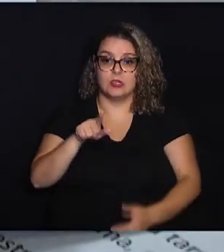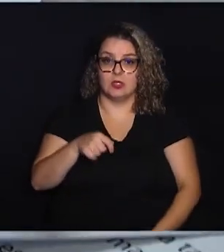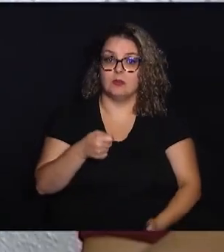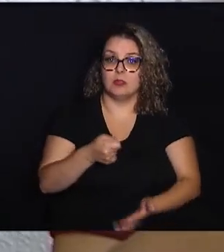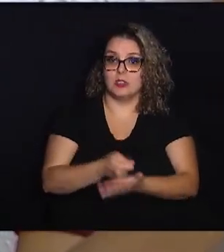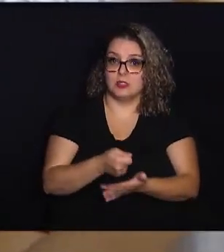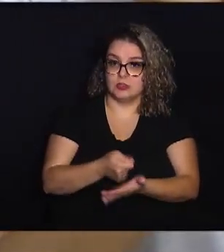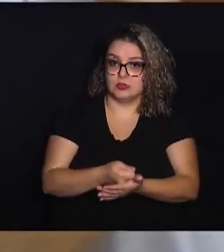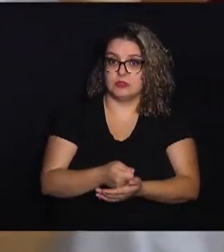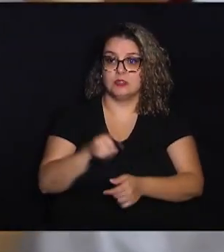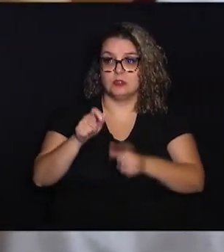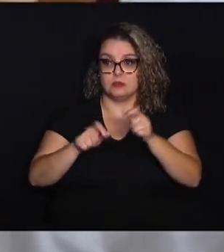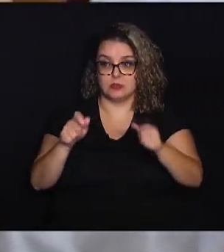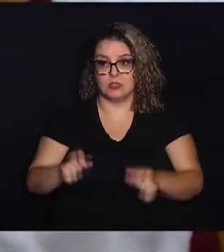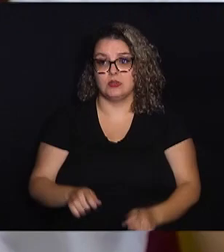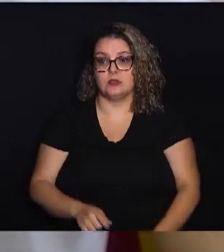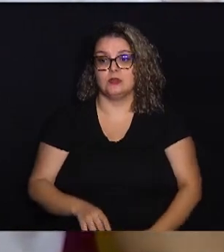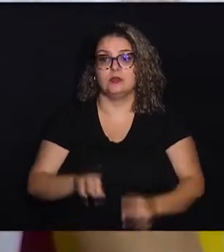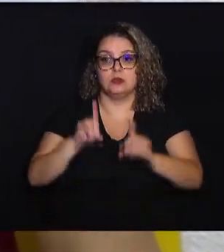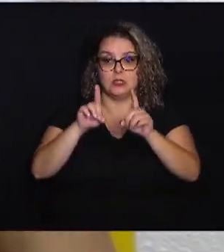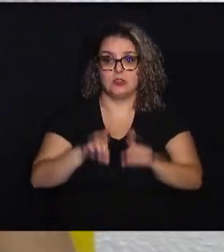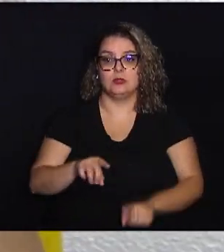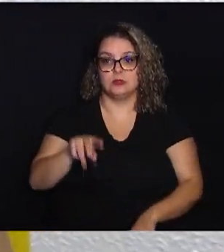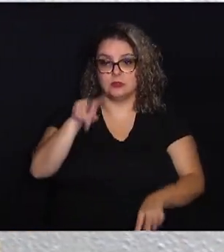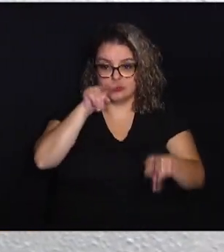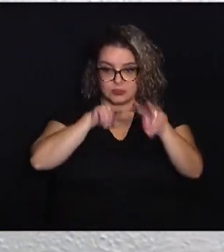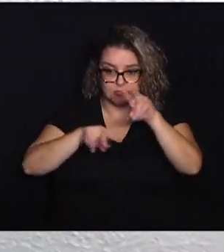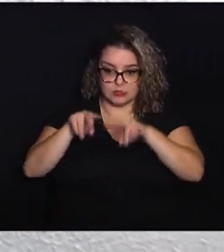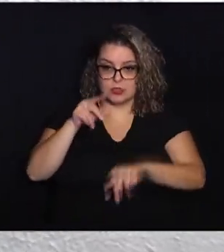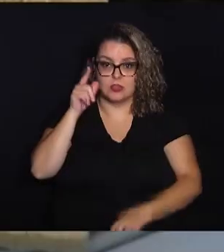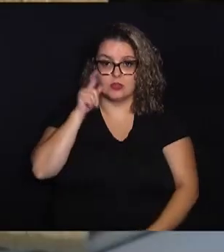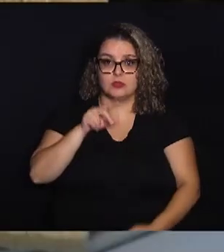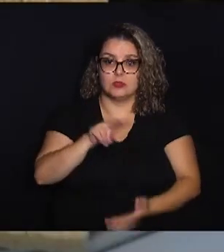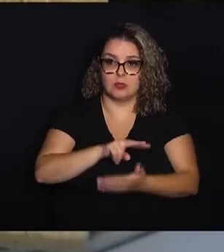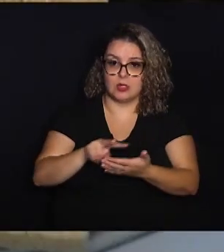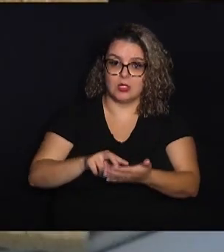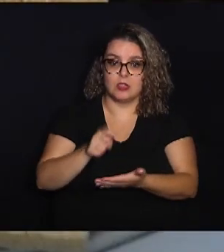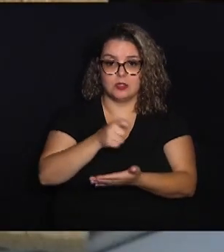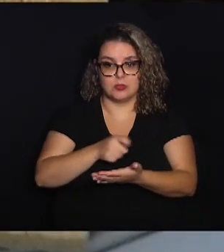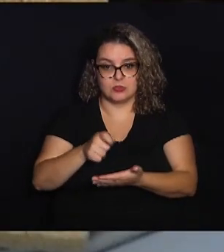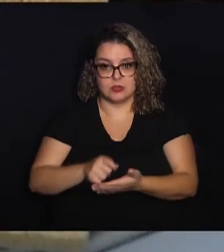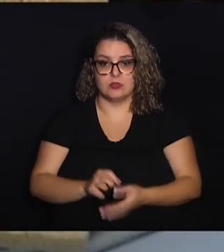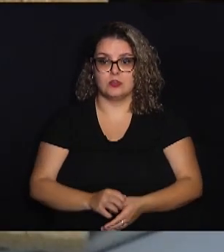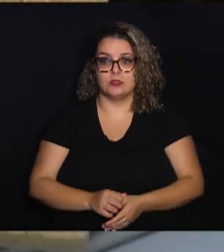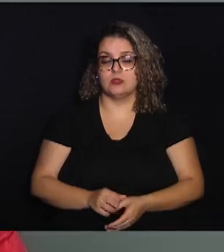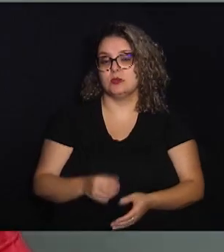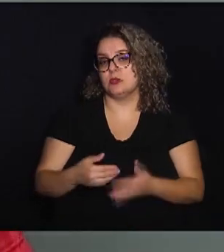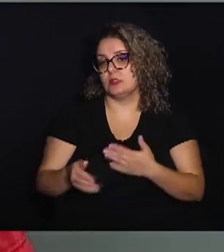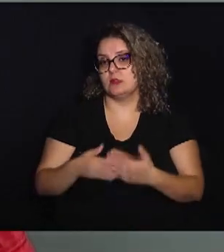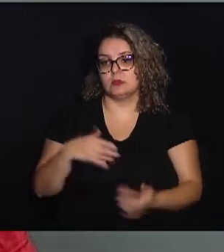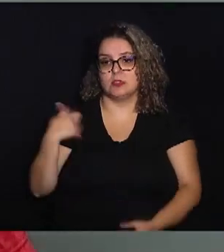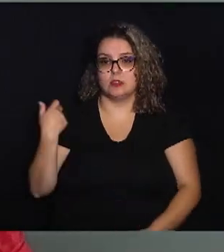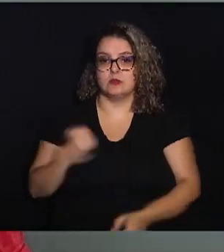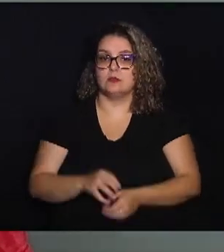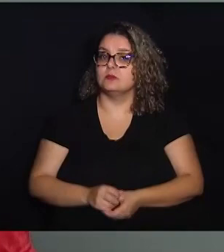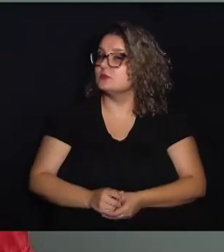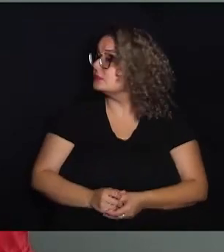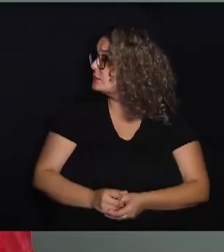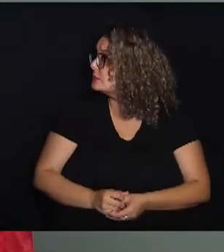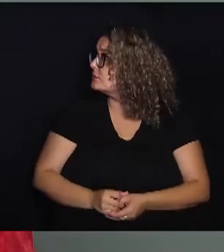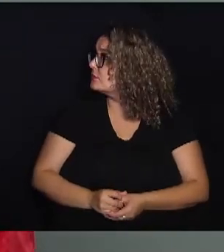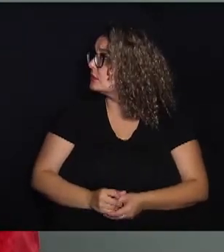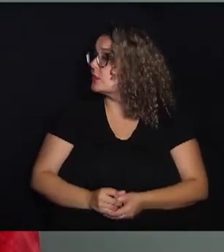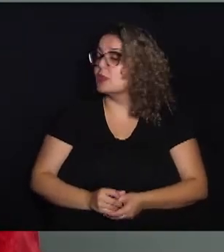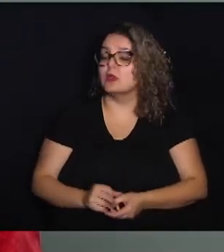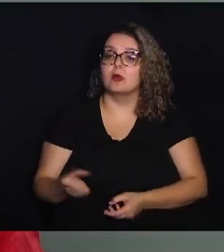garantia de que as pessoas com deficiência visual consigam ler e escrever independente da idade. Quanto antes